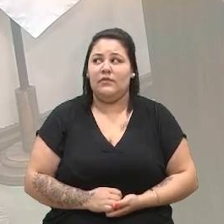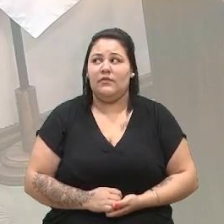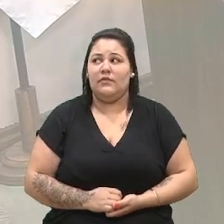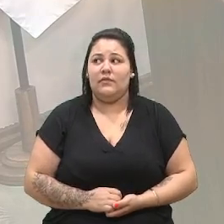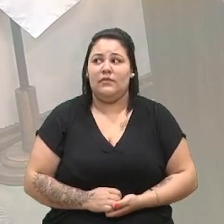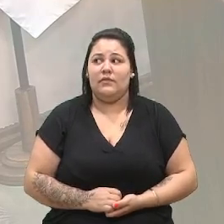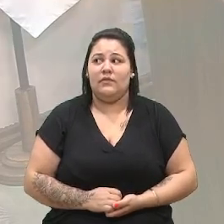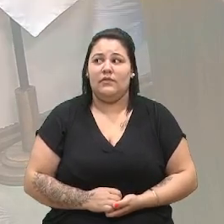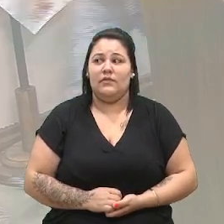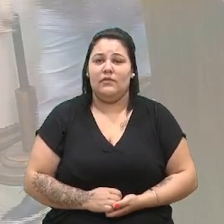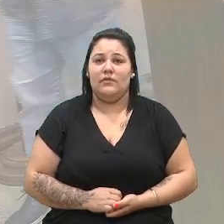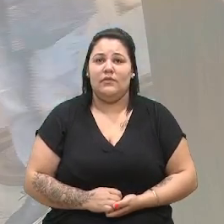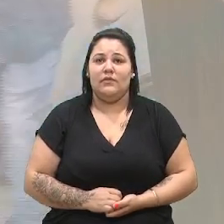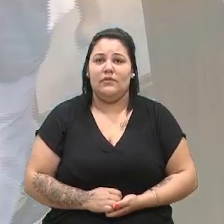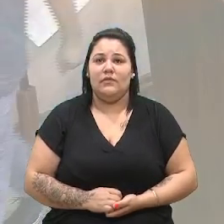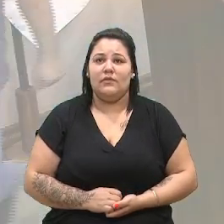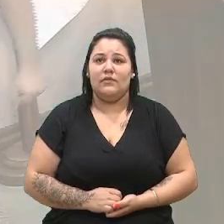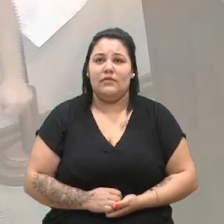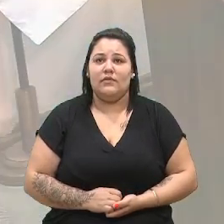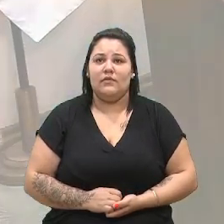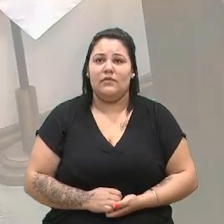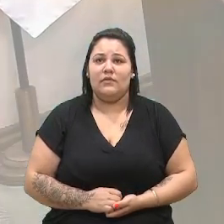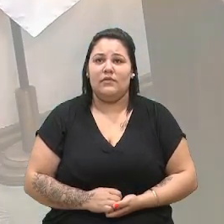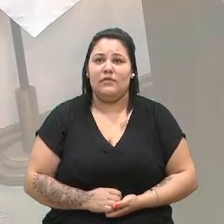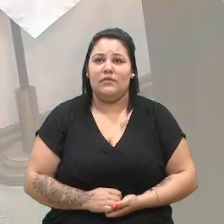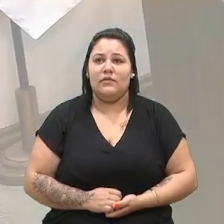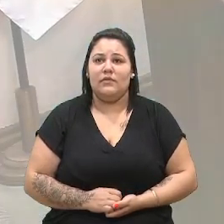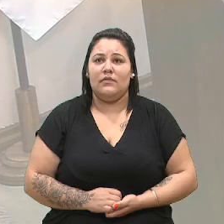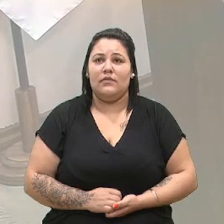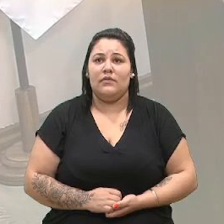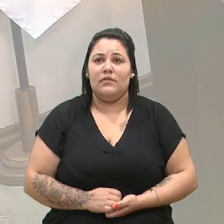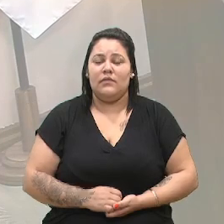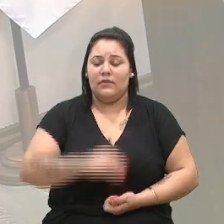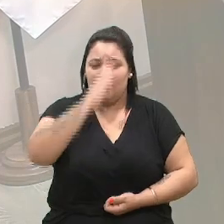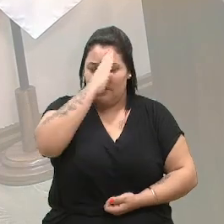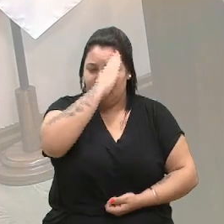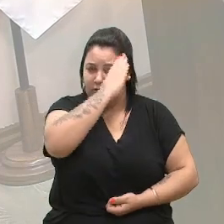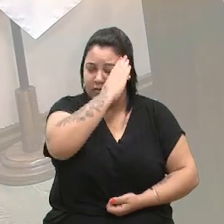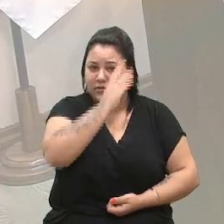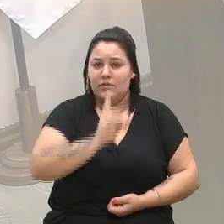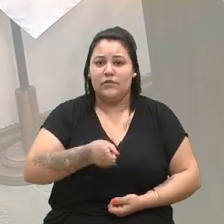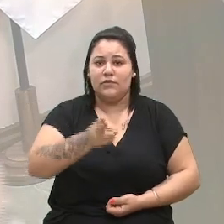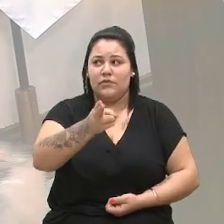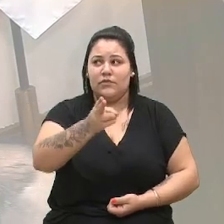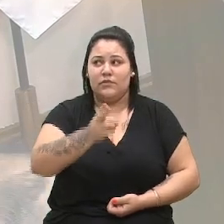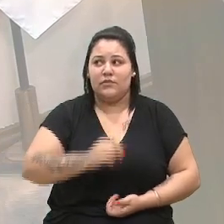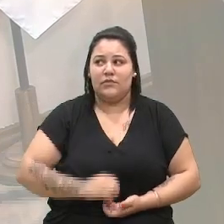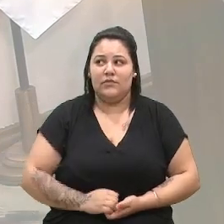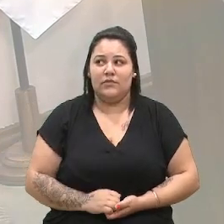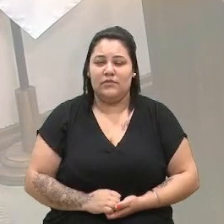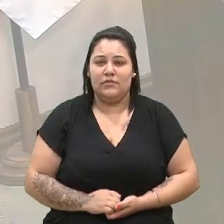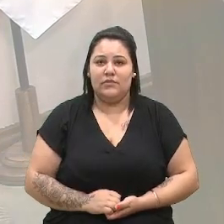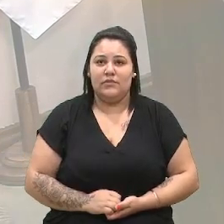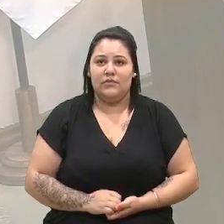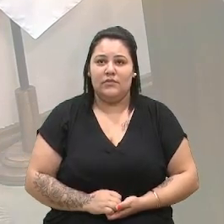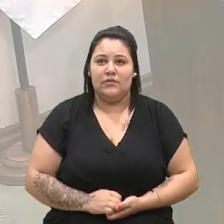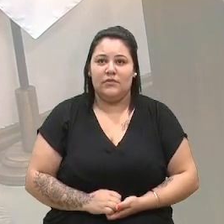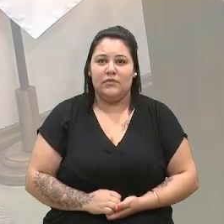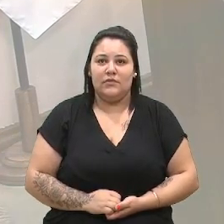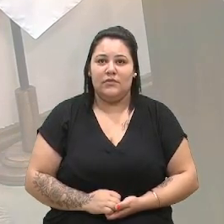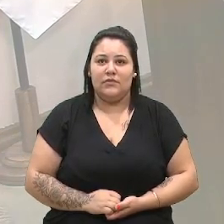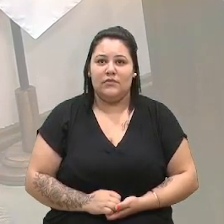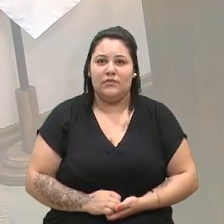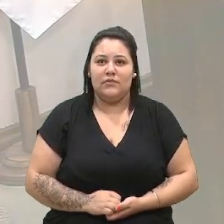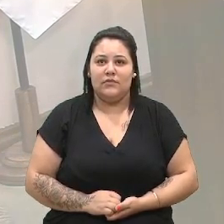Solicito ao vereador Bressan que, se possível, mantenha sim, vou concluir o meu e vou voltar. Tenha uma relação, né, direta. Exatamente. Com o que o senhor quer falar em relação